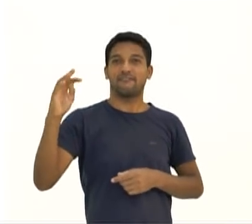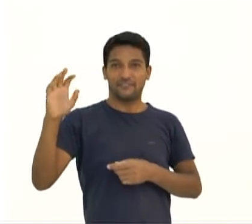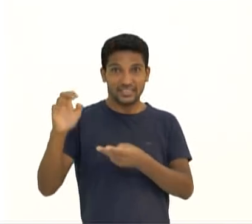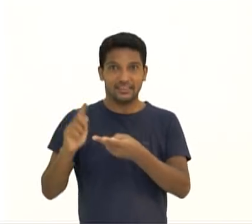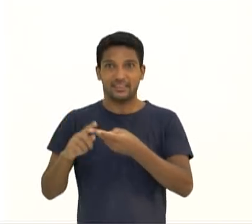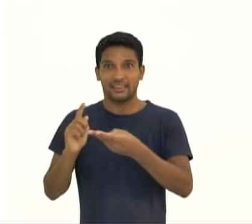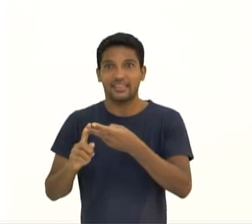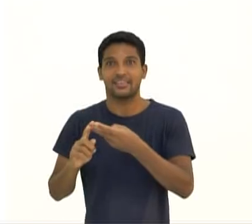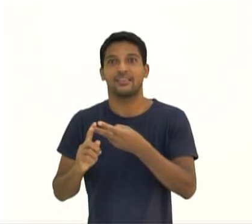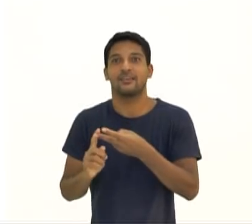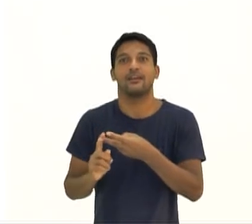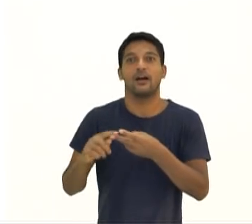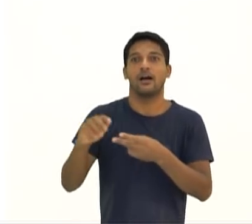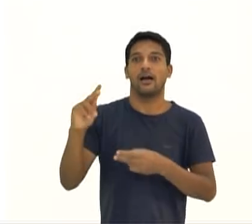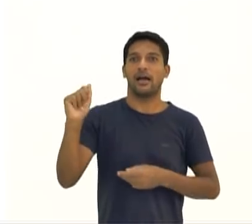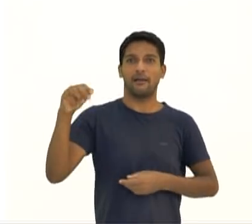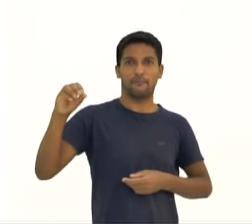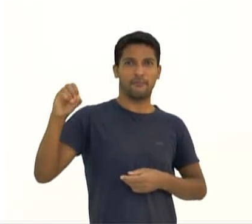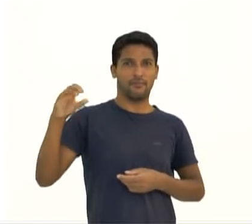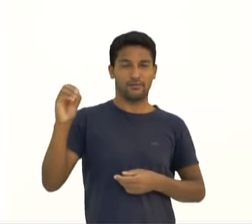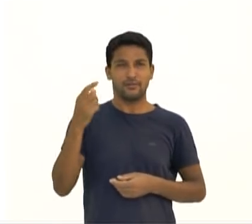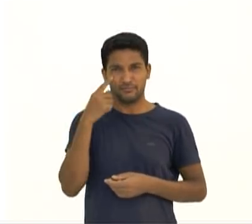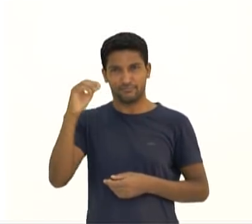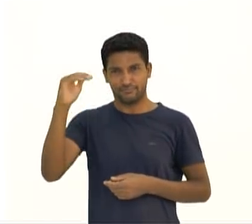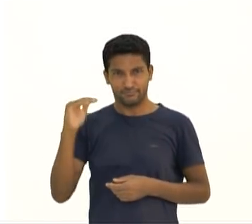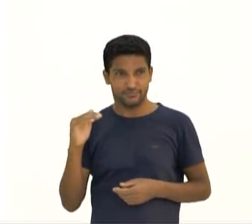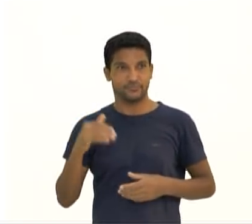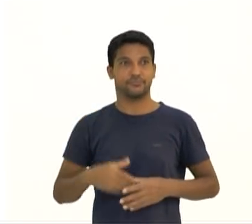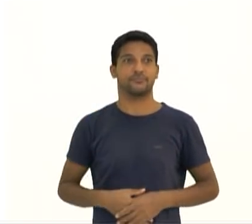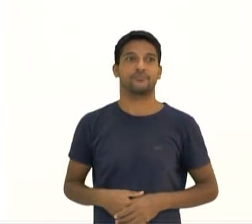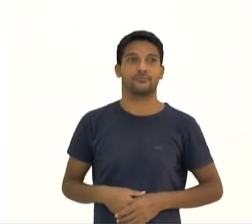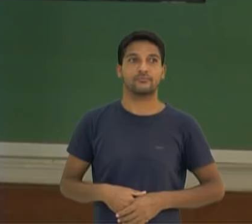Tranquilo? E o Berthelot, em